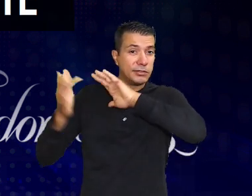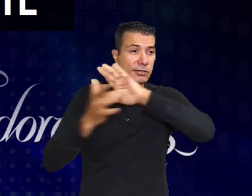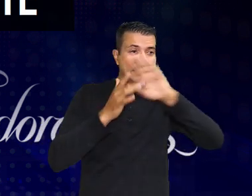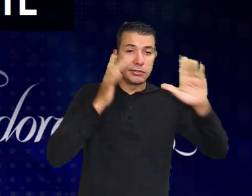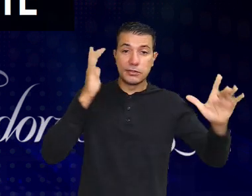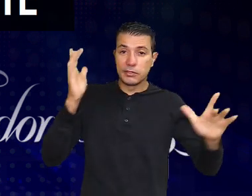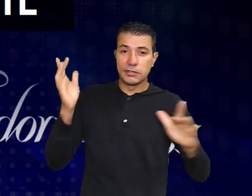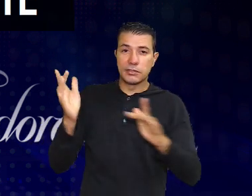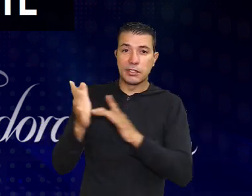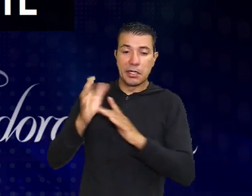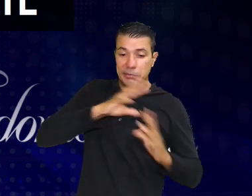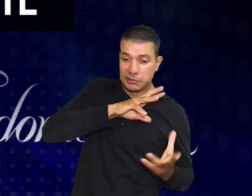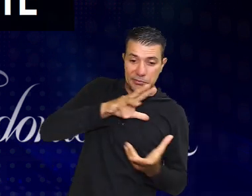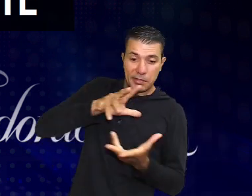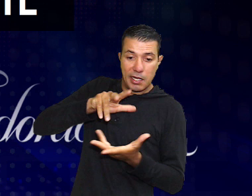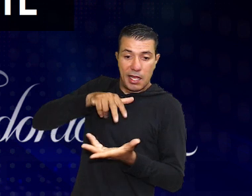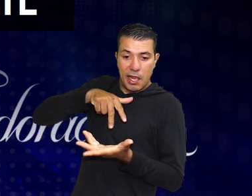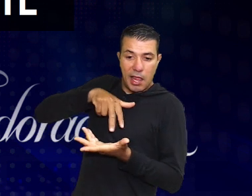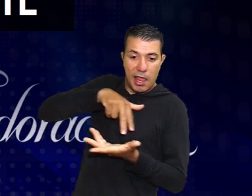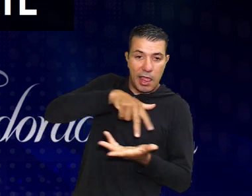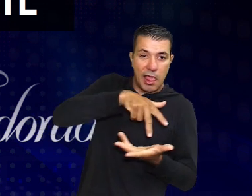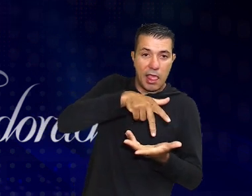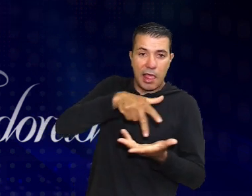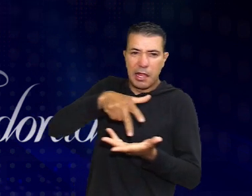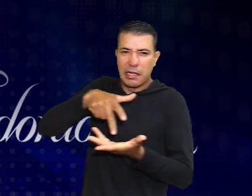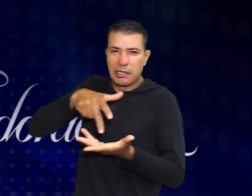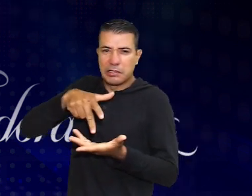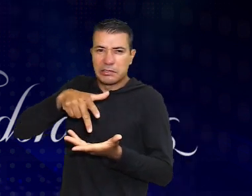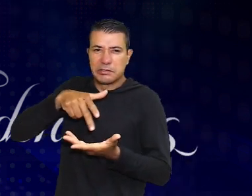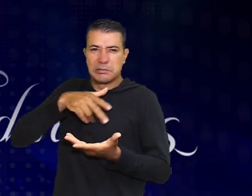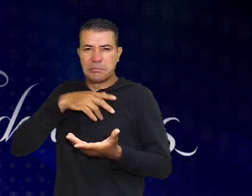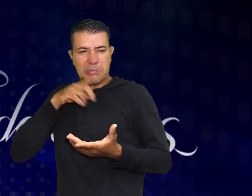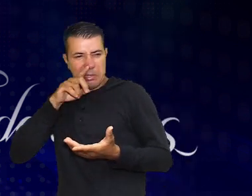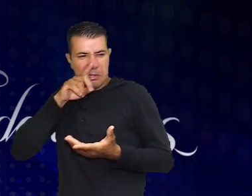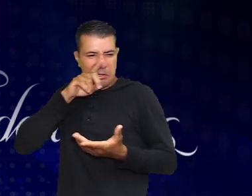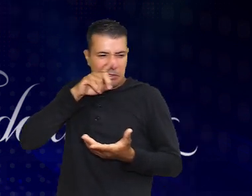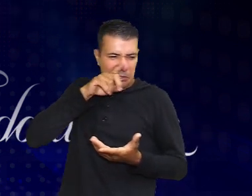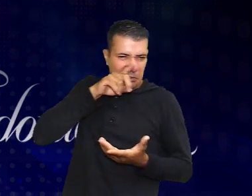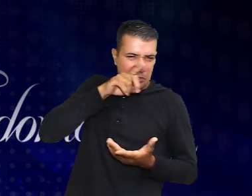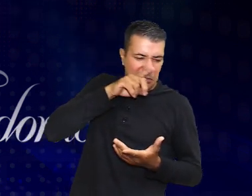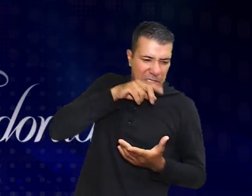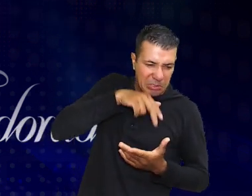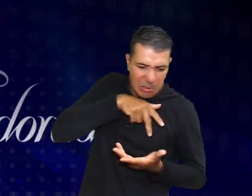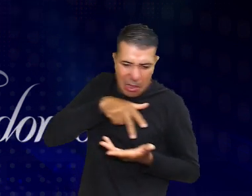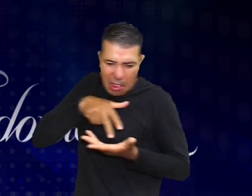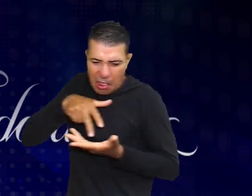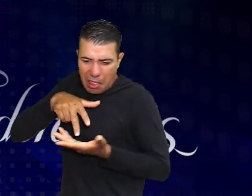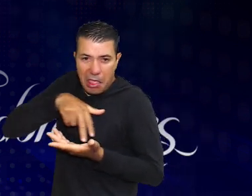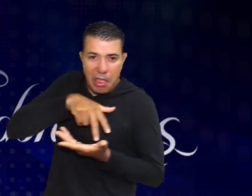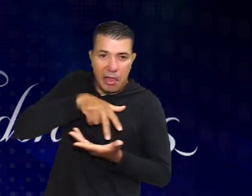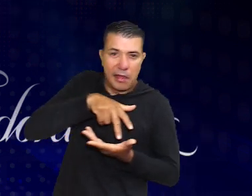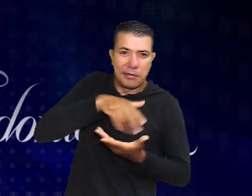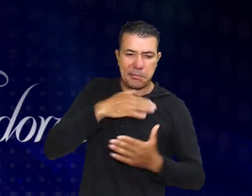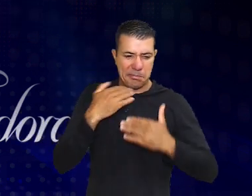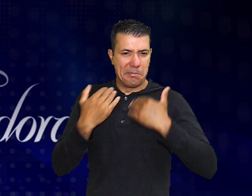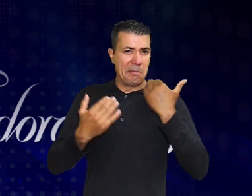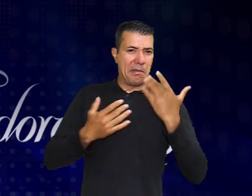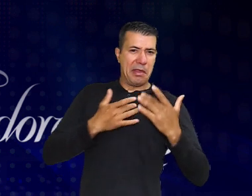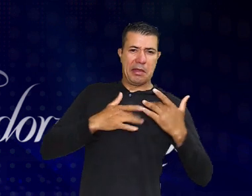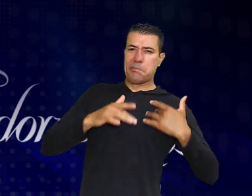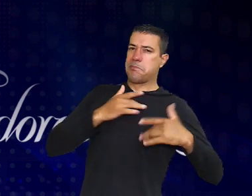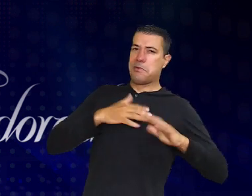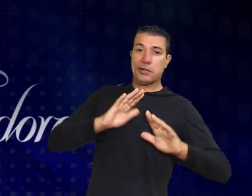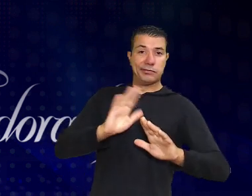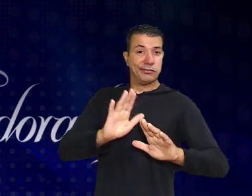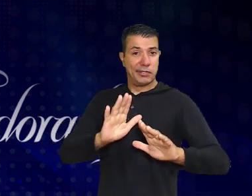continuar. E se eu andar pelo vale da sombra da morte, pelo vale da sombra da morte, eu mal